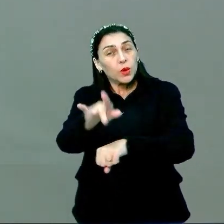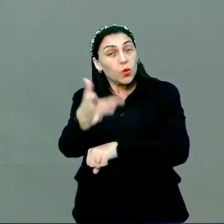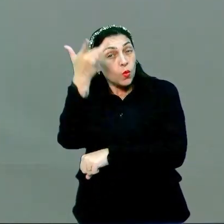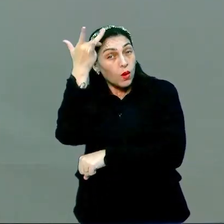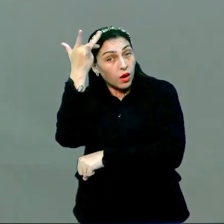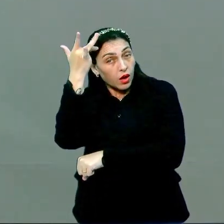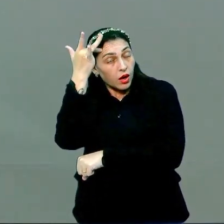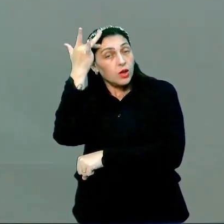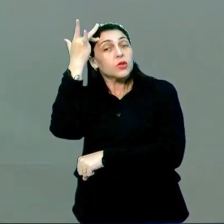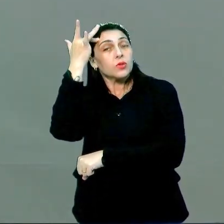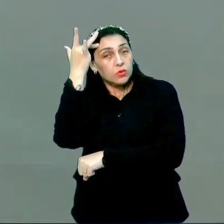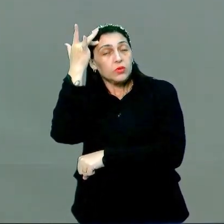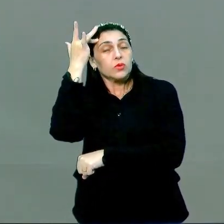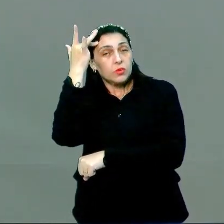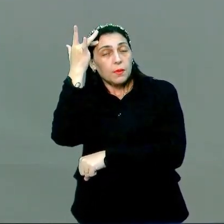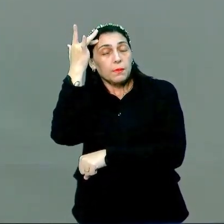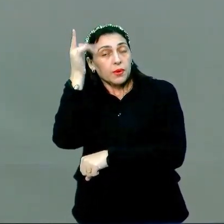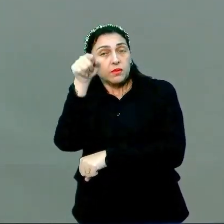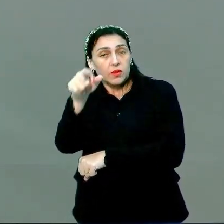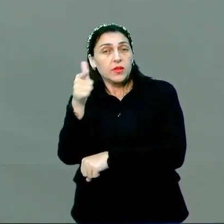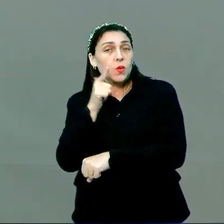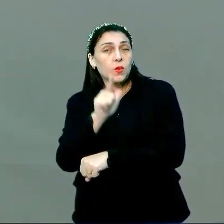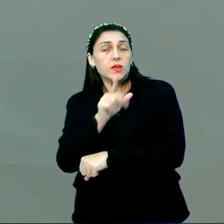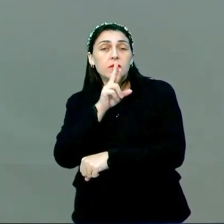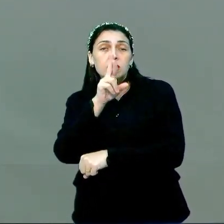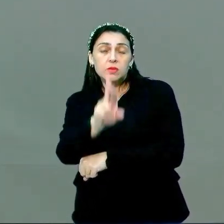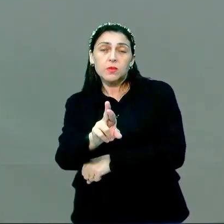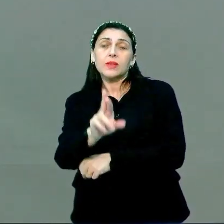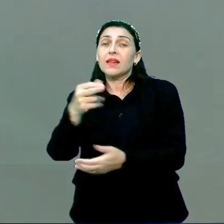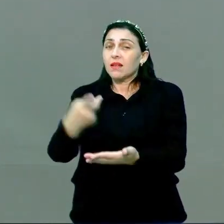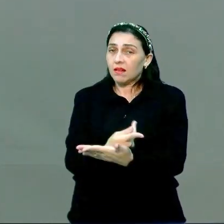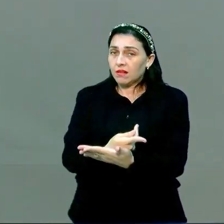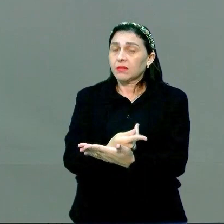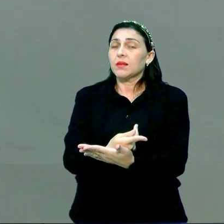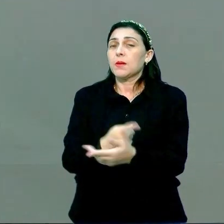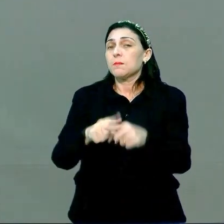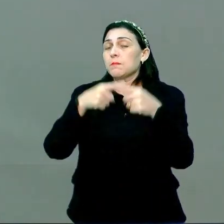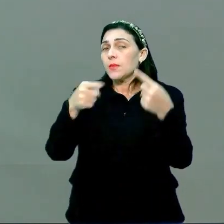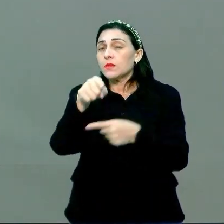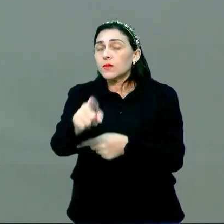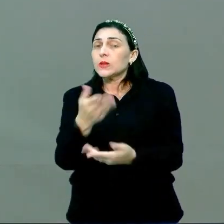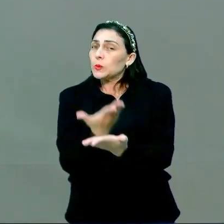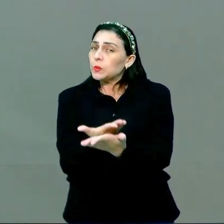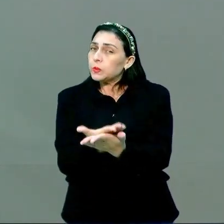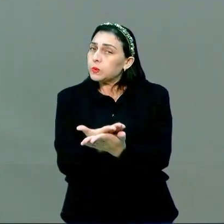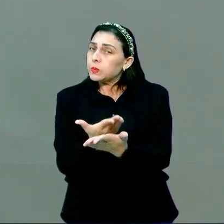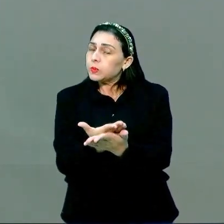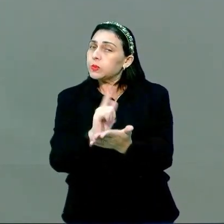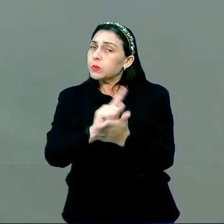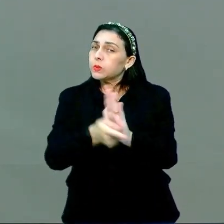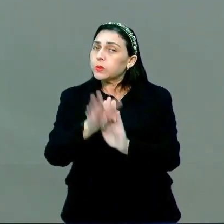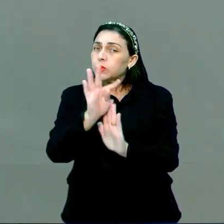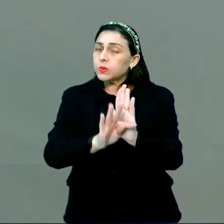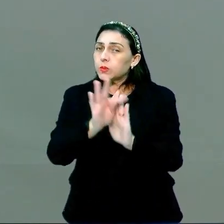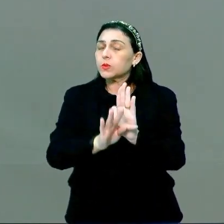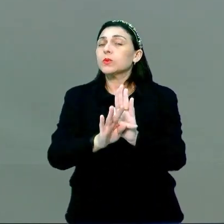tu achas, o teu achismo, para que você responda a questão de forma errada. Mas você estudou o gênero cartaz. E se você